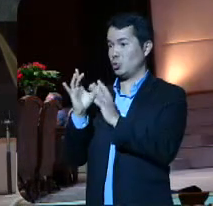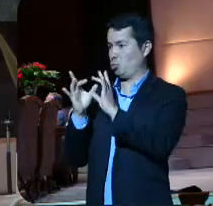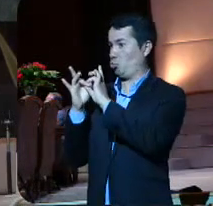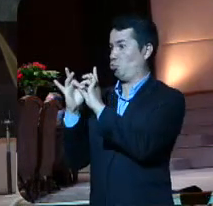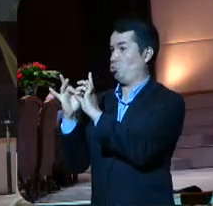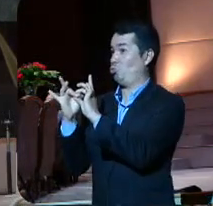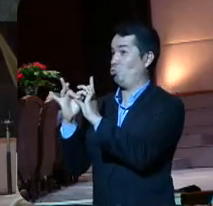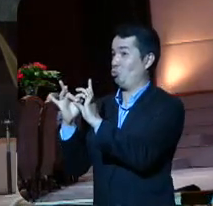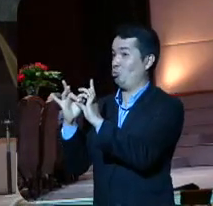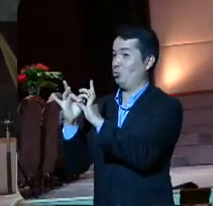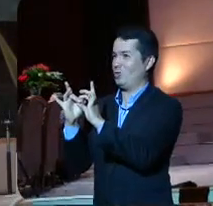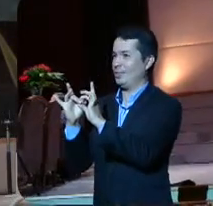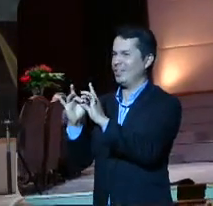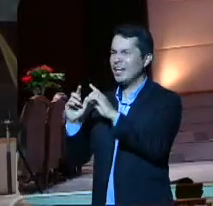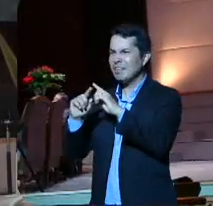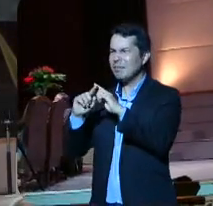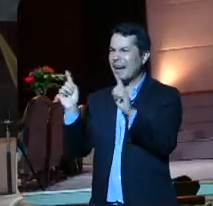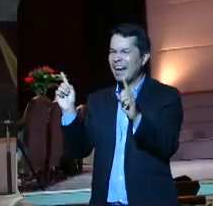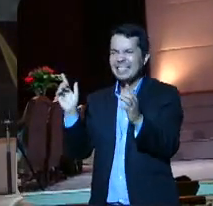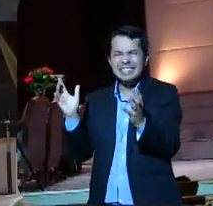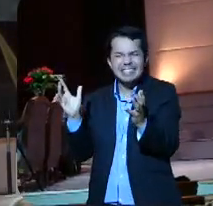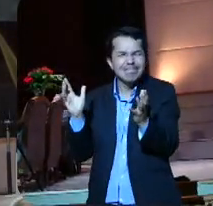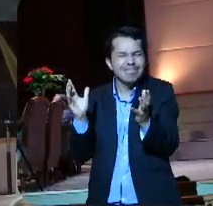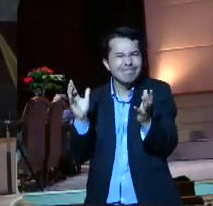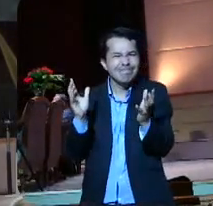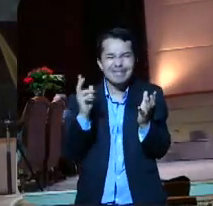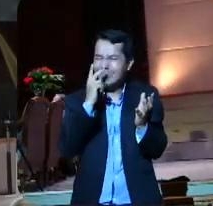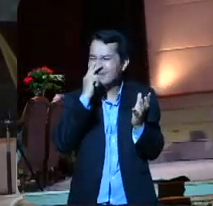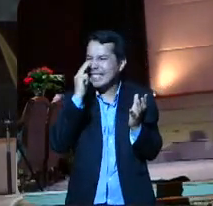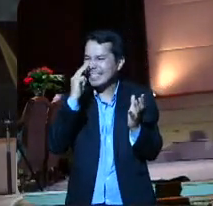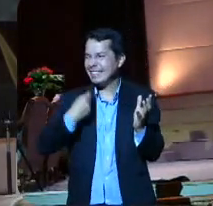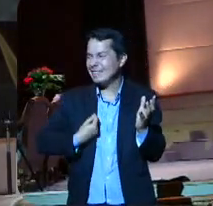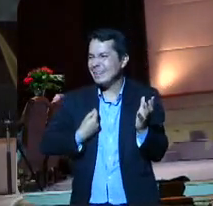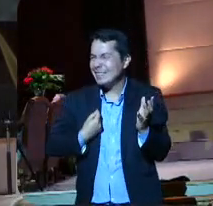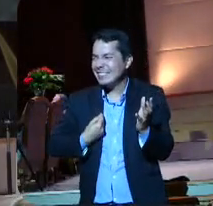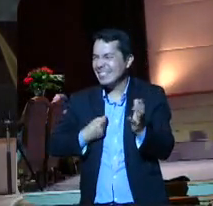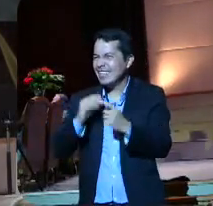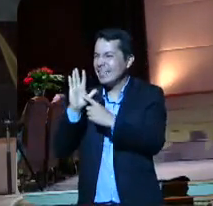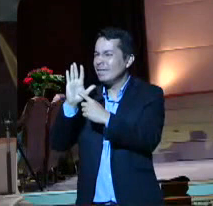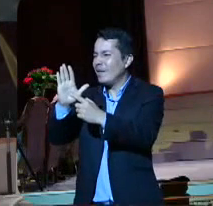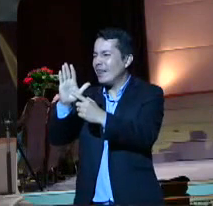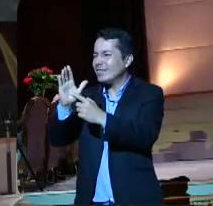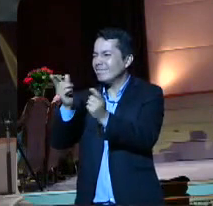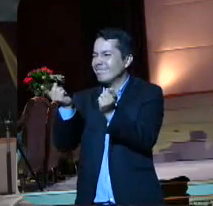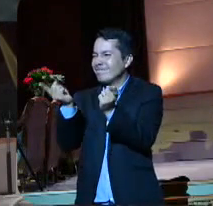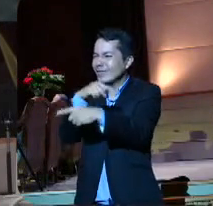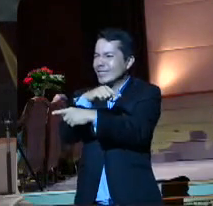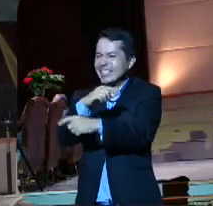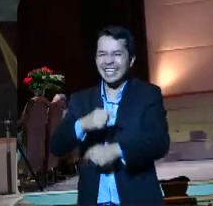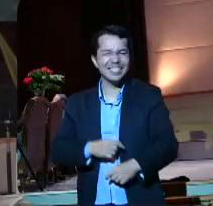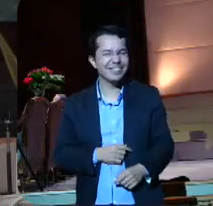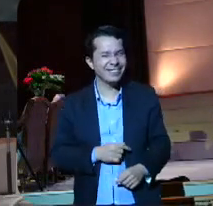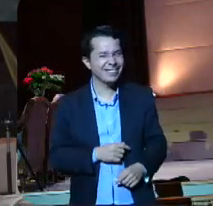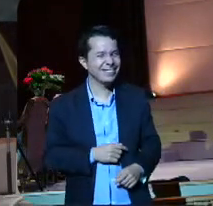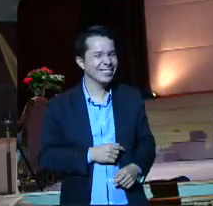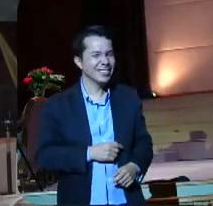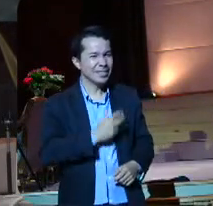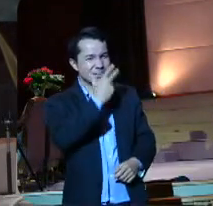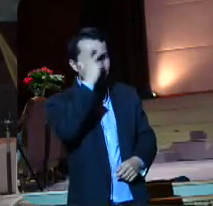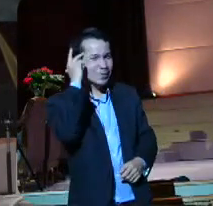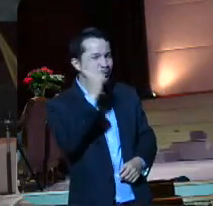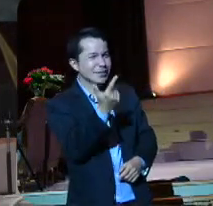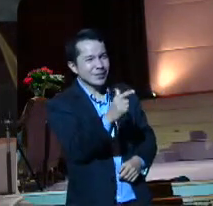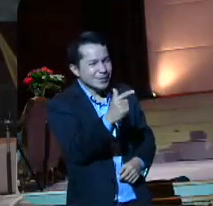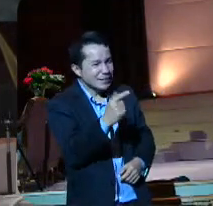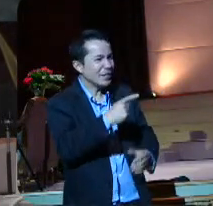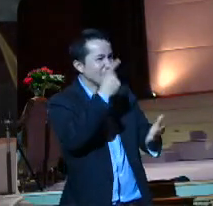Mas essas pessoas não têm compromisso com o Senhor, não têm compromisso com a igreja, não tem compromisso com os propósitos de